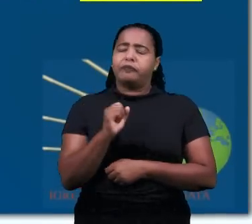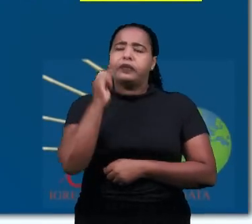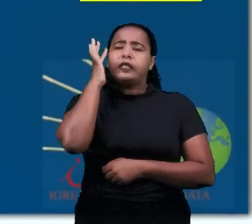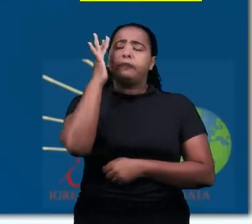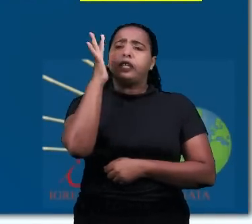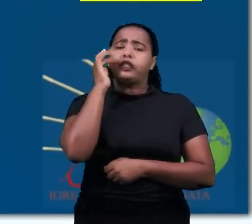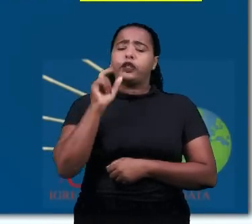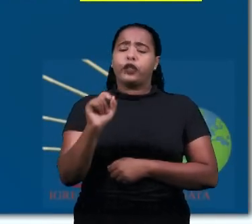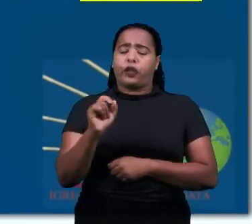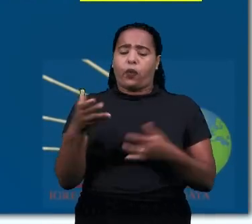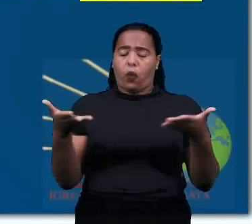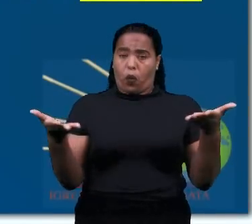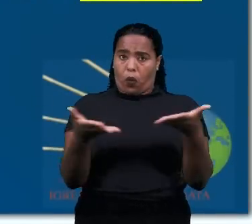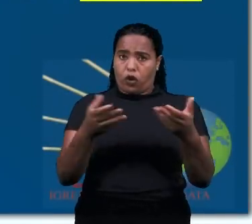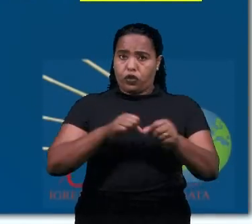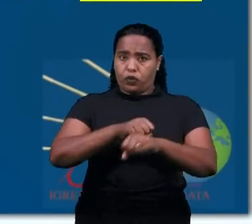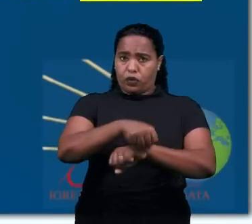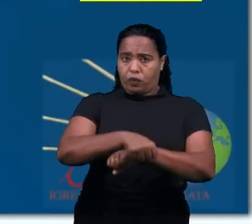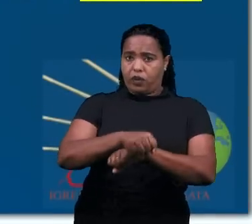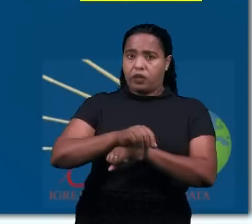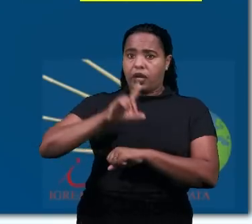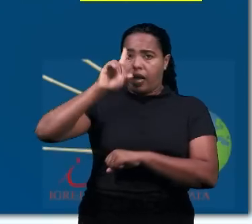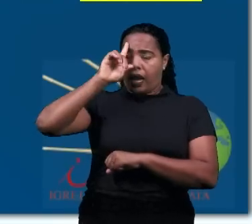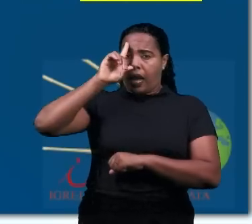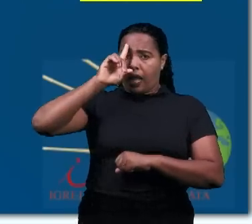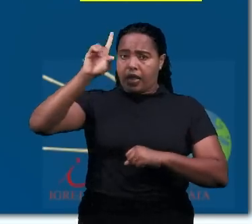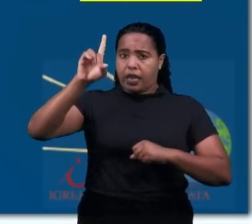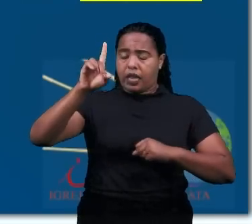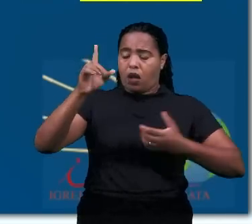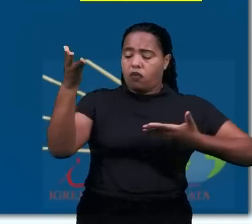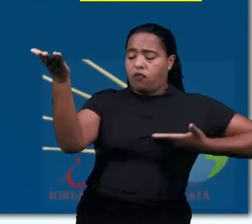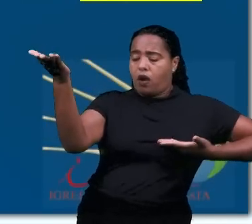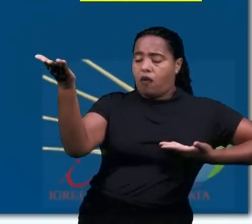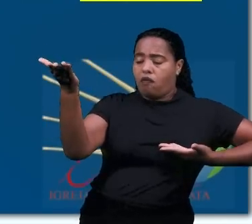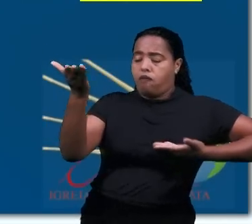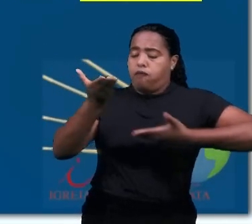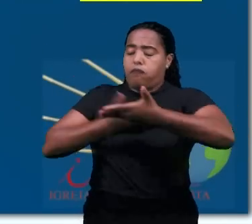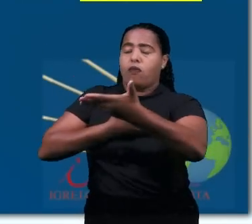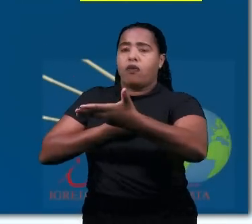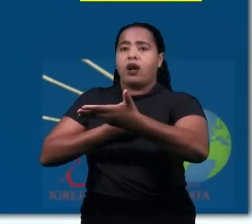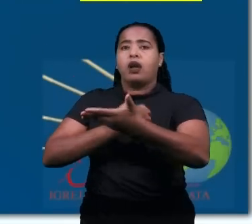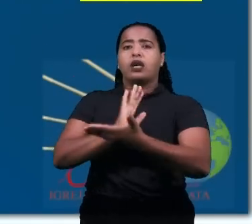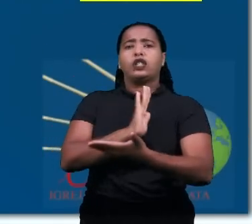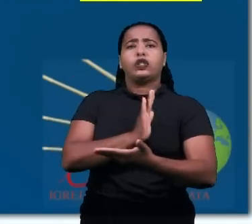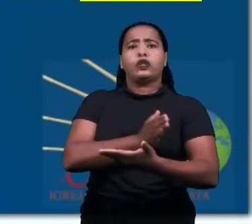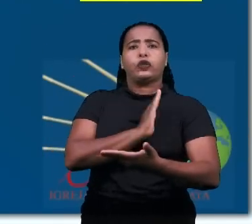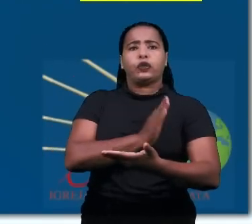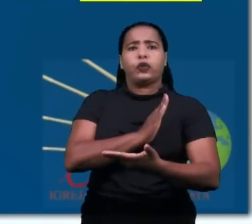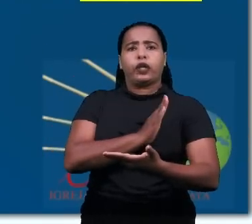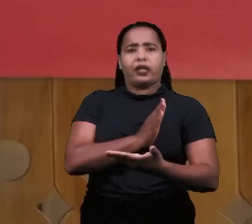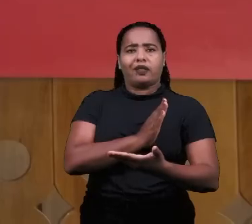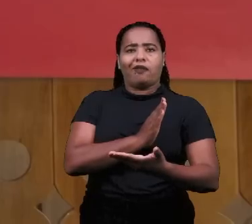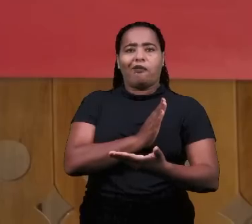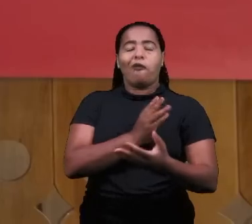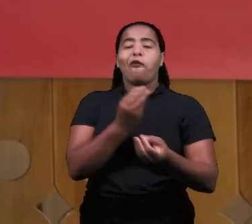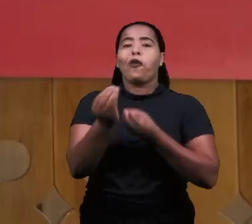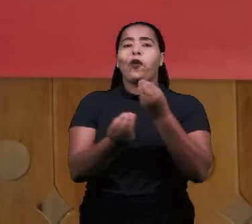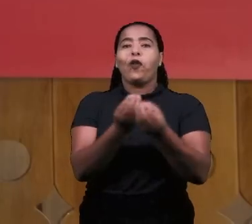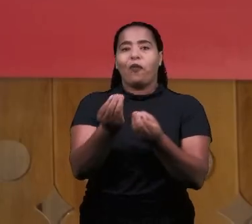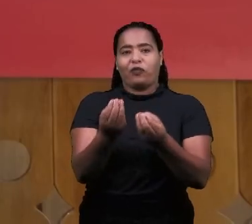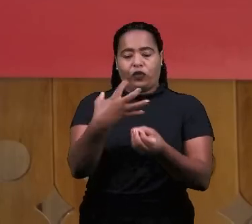o Senhor Deus vai fazer um transplante de coração, no sentido espiritual.